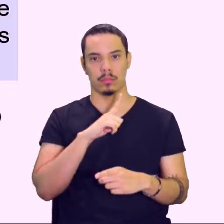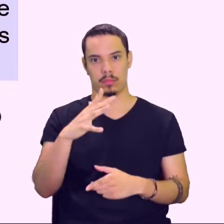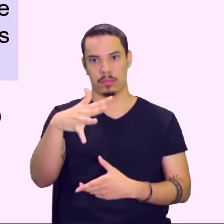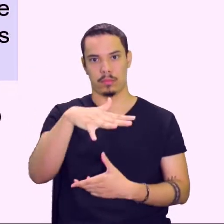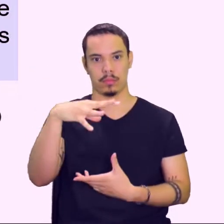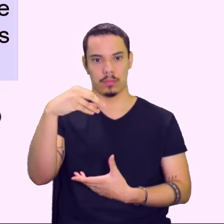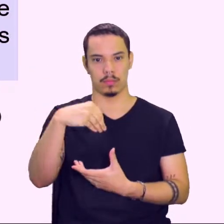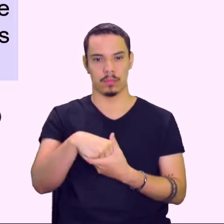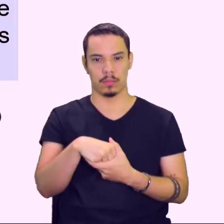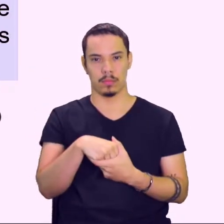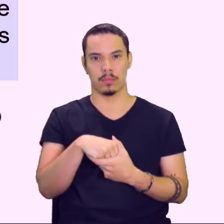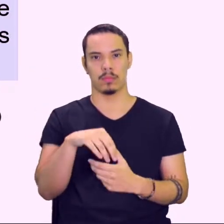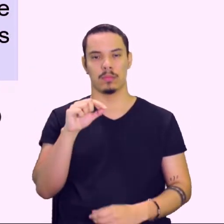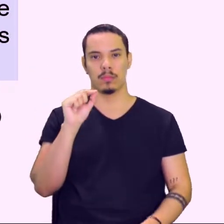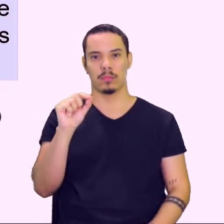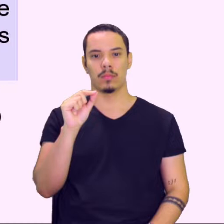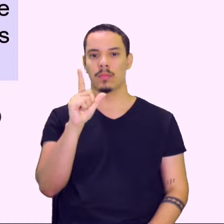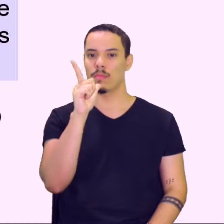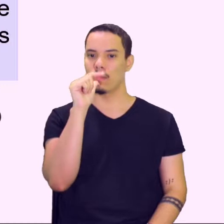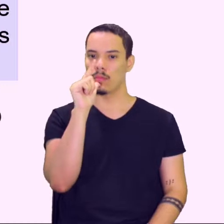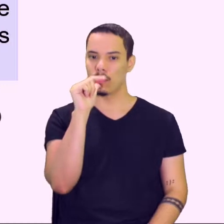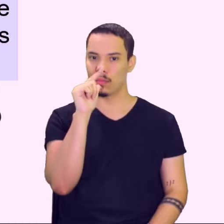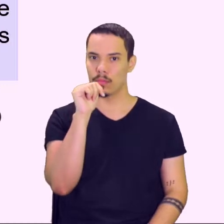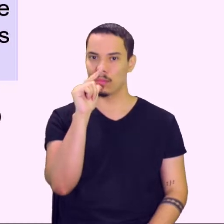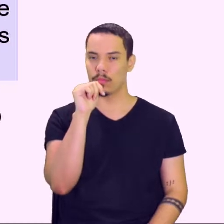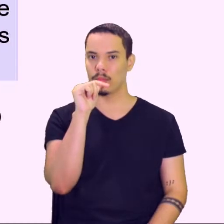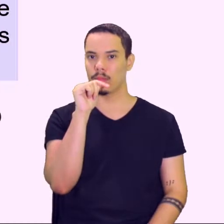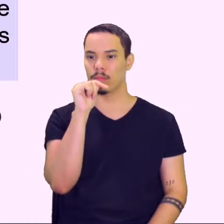conservação as águas, certo?